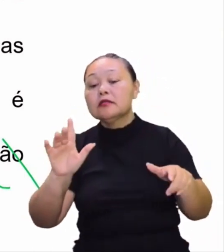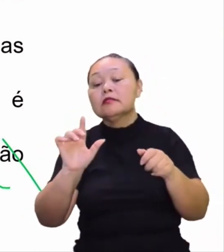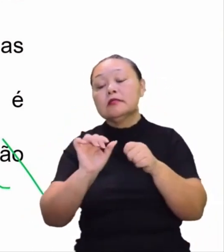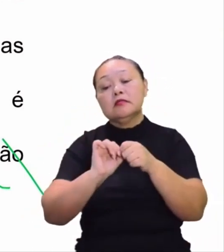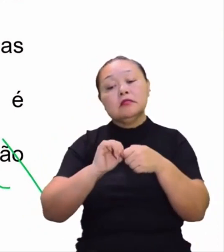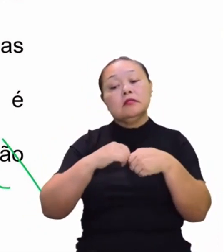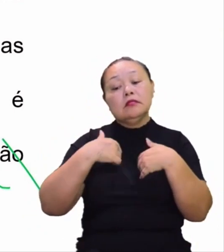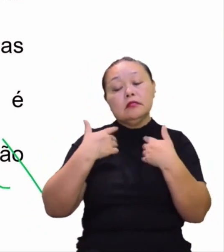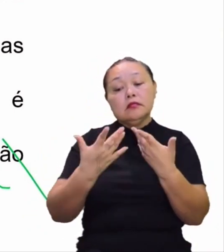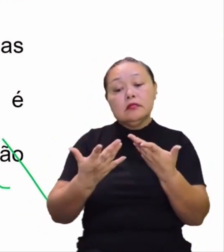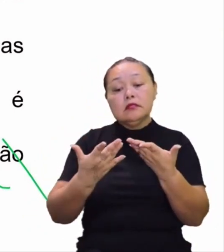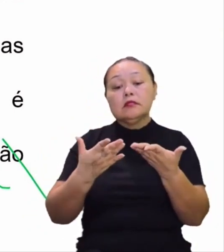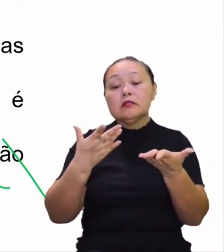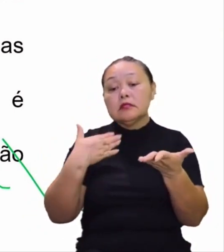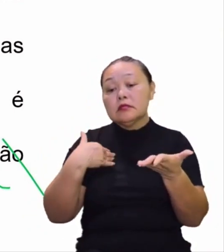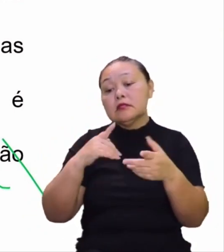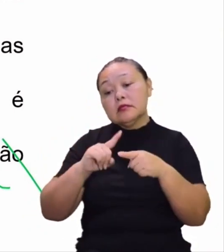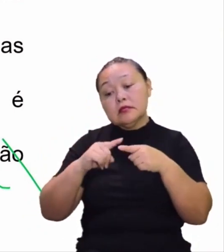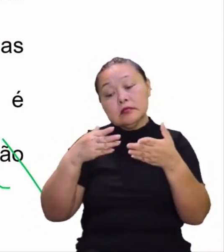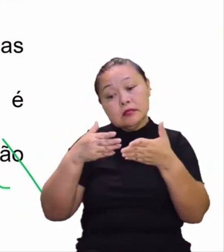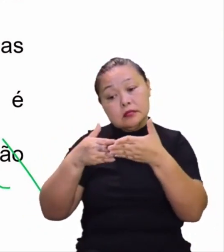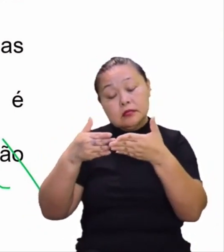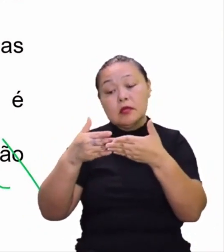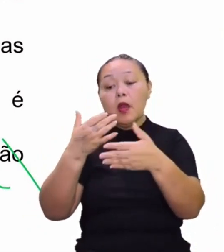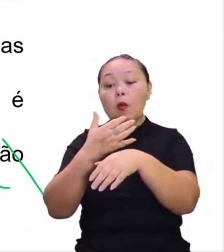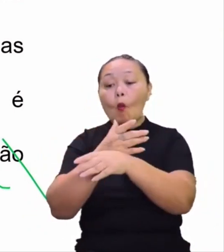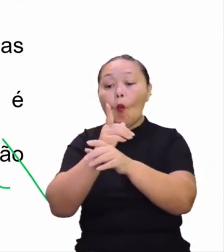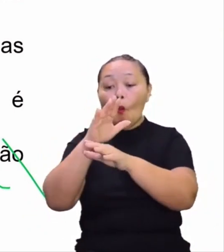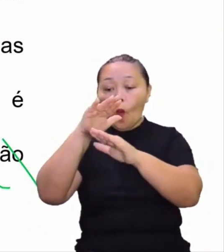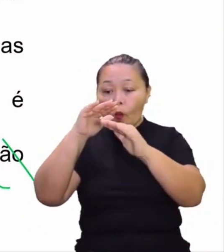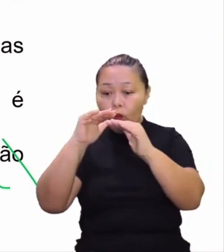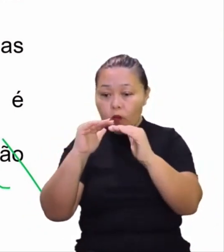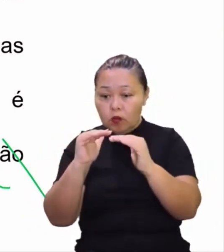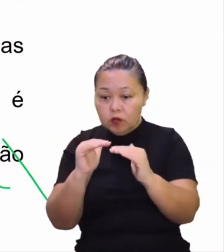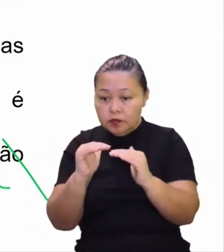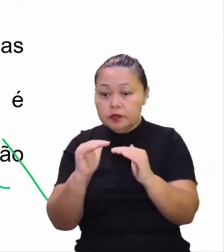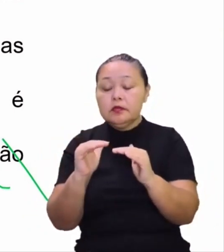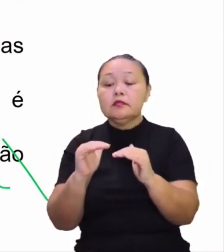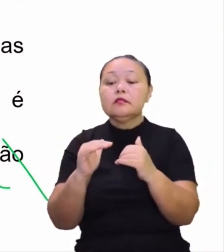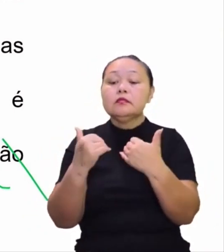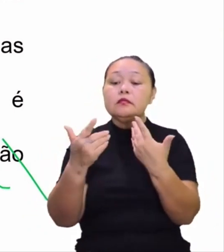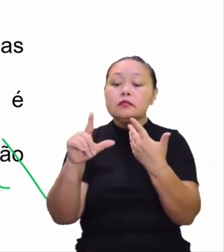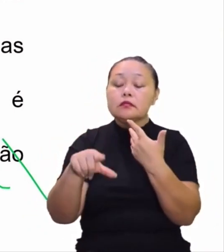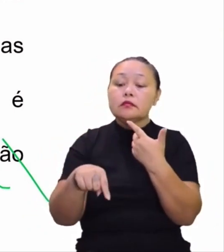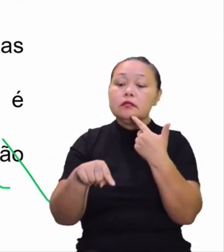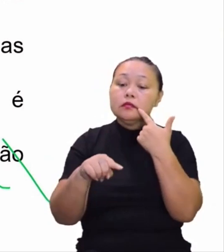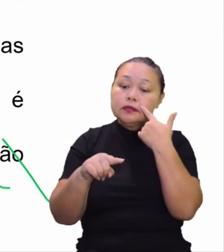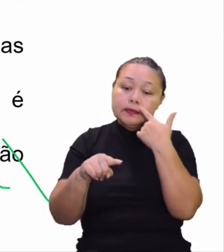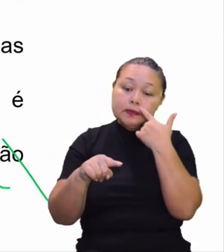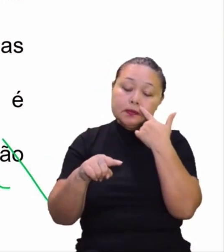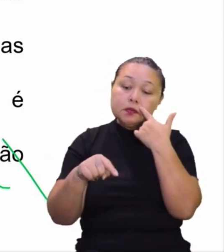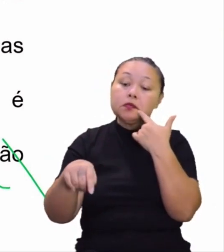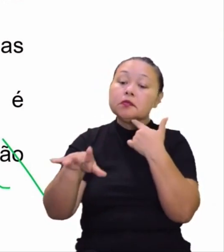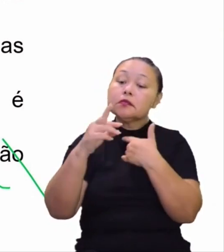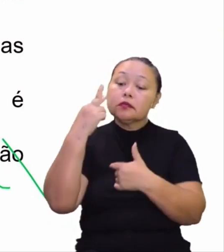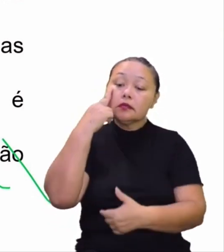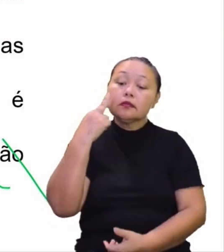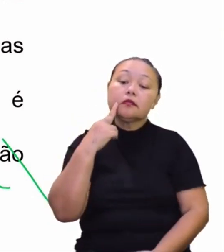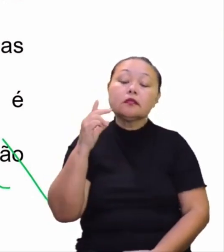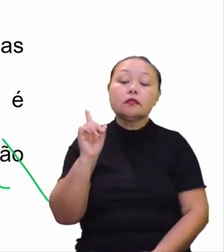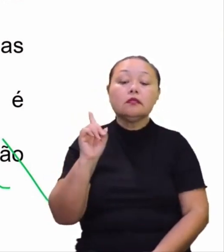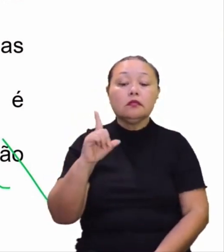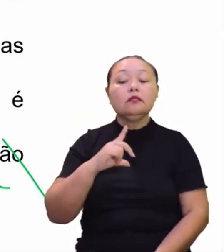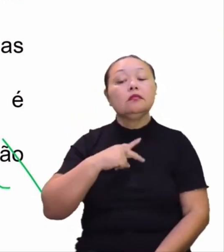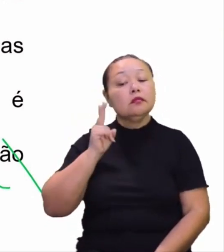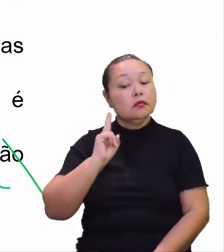sabe que, apesar das limitações da seca durante o período, né, da estiagem aqui de